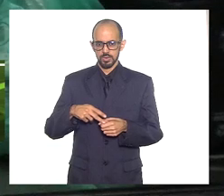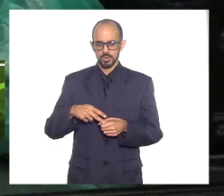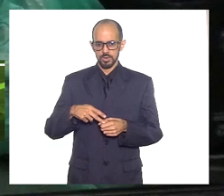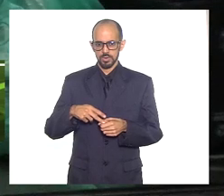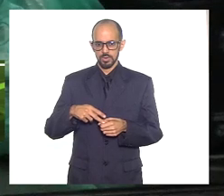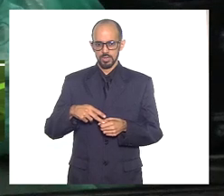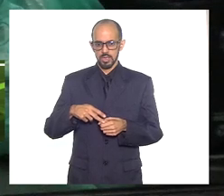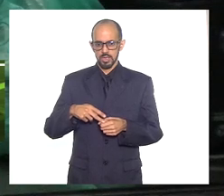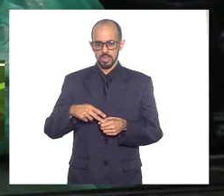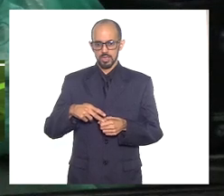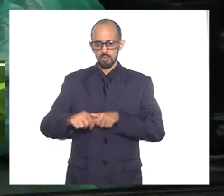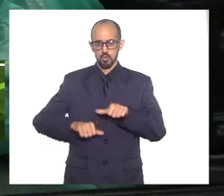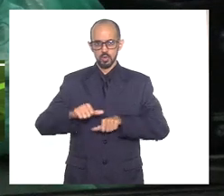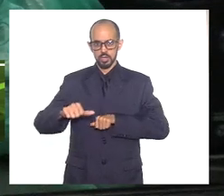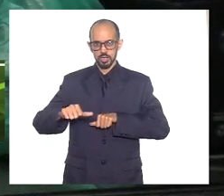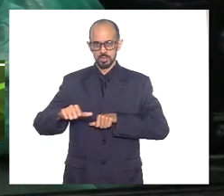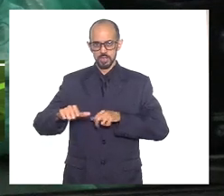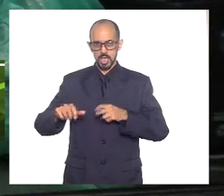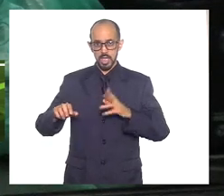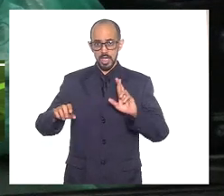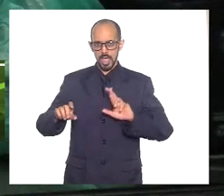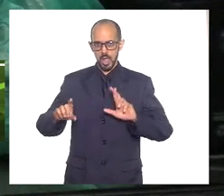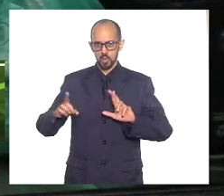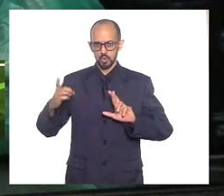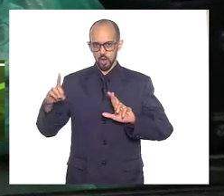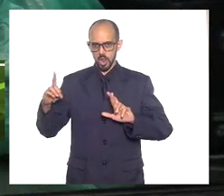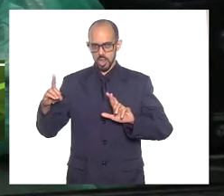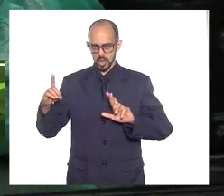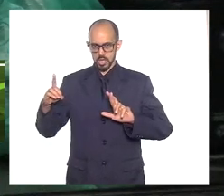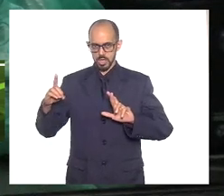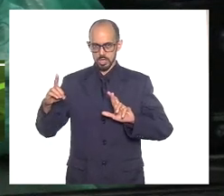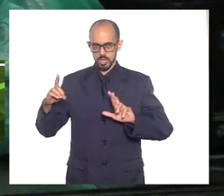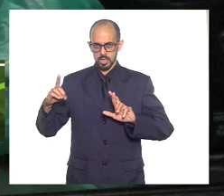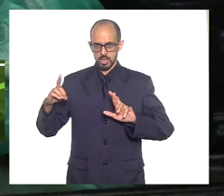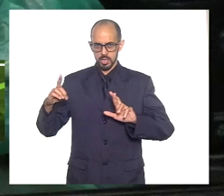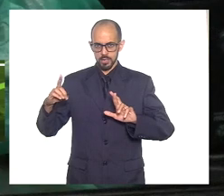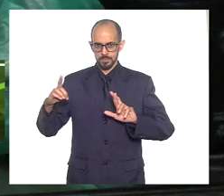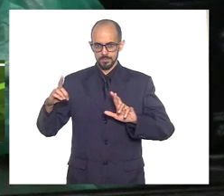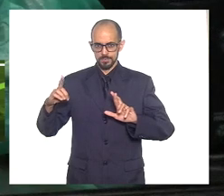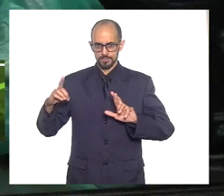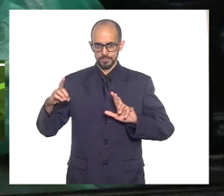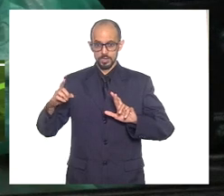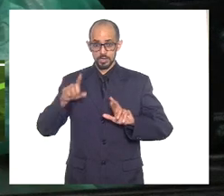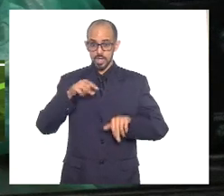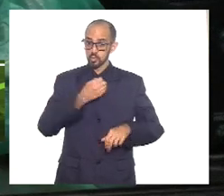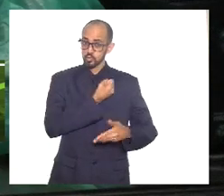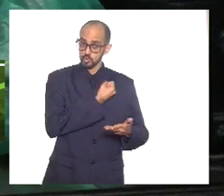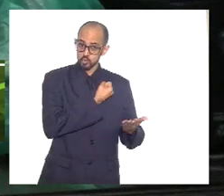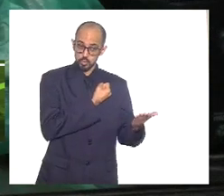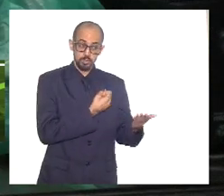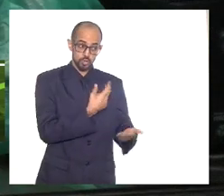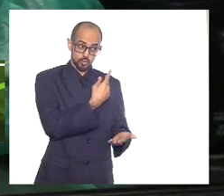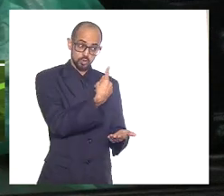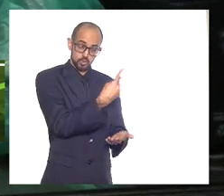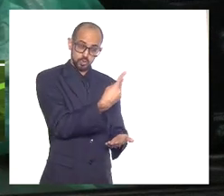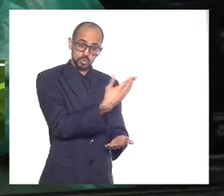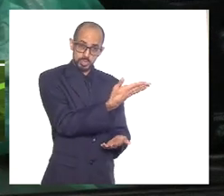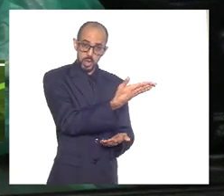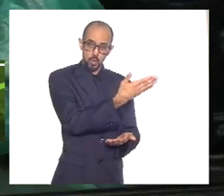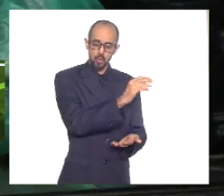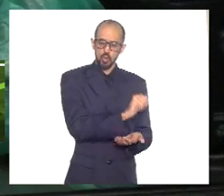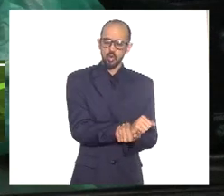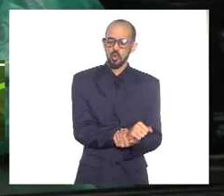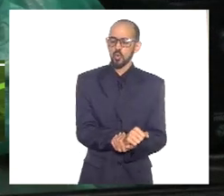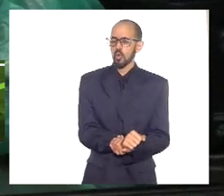variação cambial do dólar, que são os indicadores que Vossa Excelência expôs,